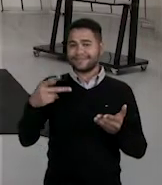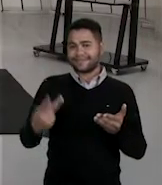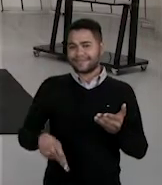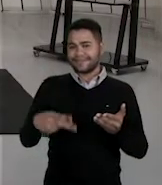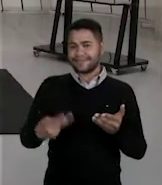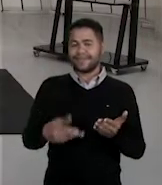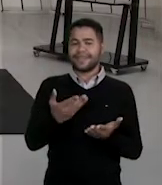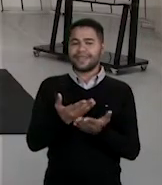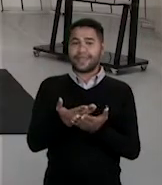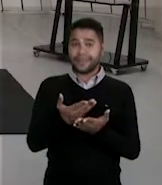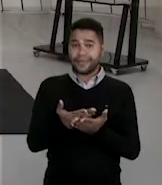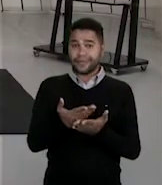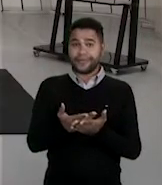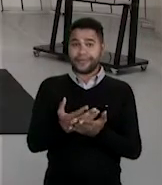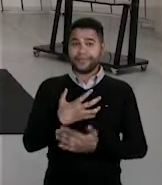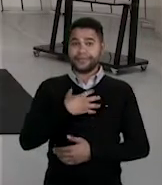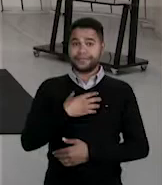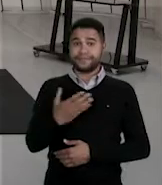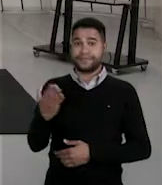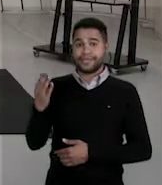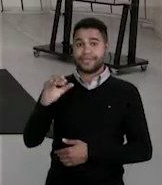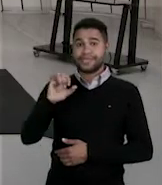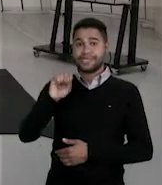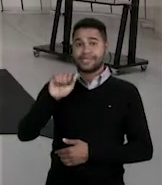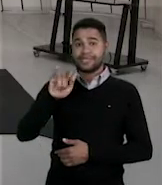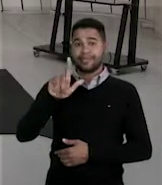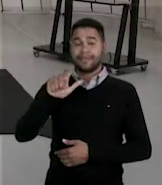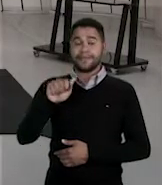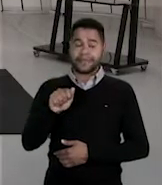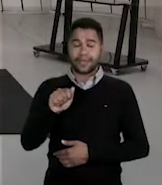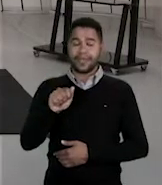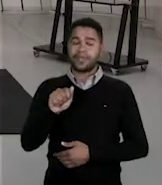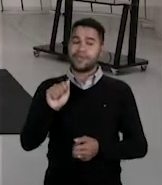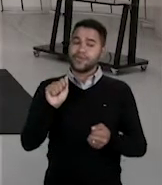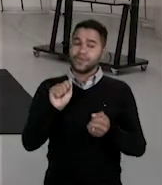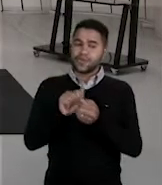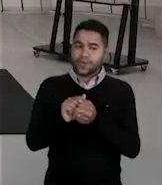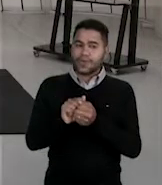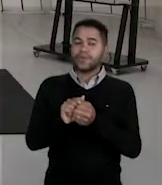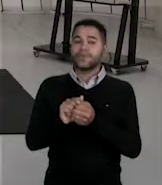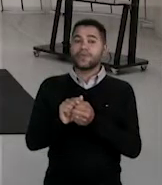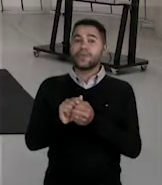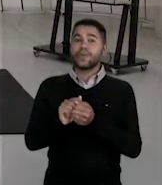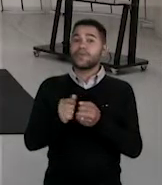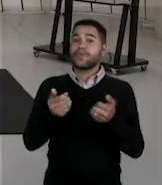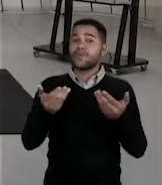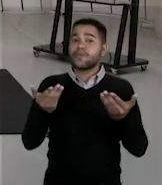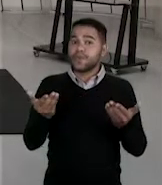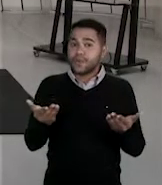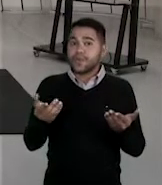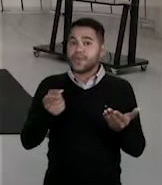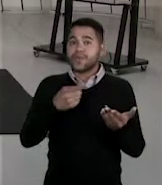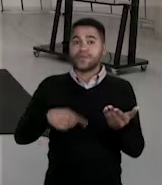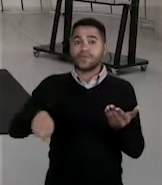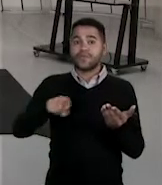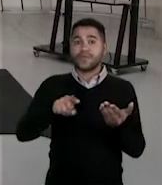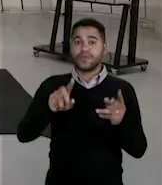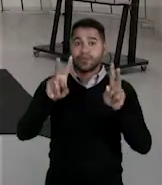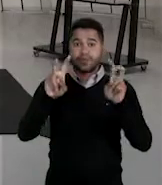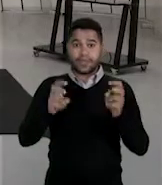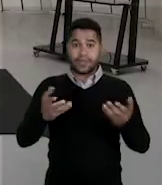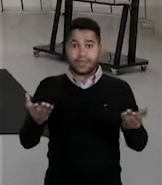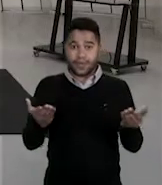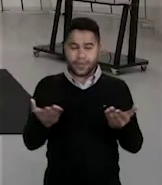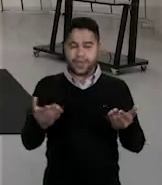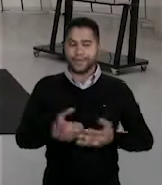de ciências. Eu sou Isabela Moreira e vamos juntos descobrir qual será o nosso tema da aula de